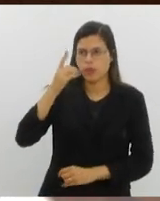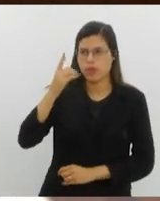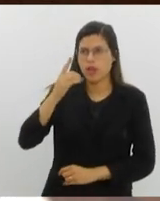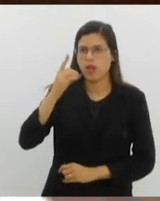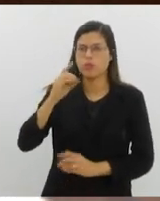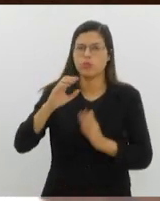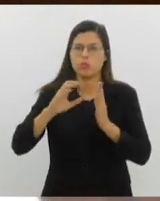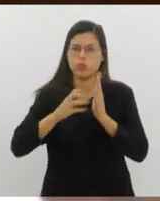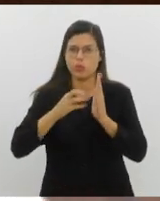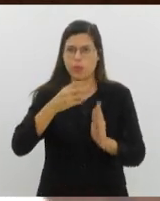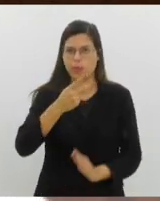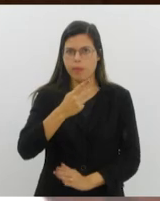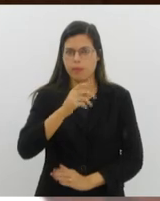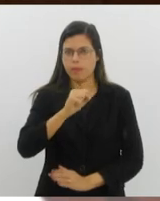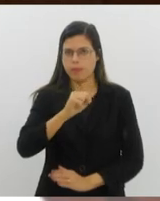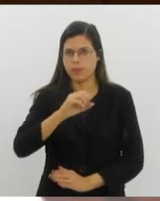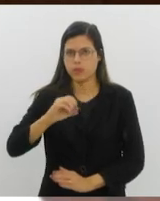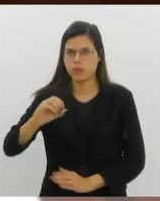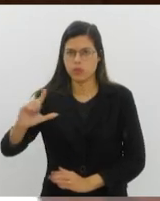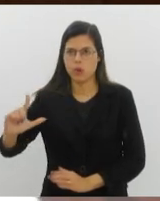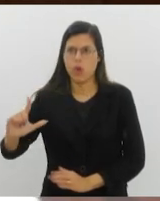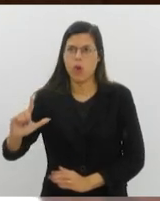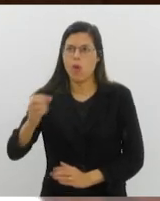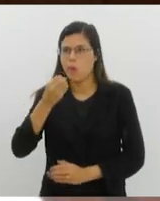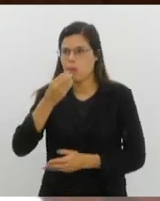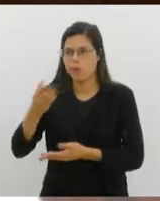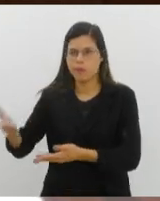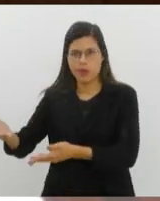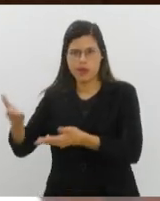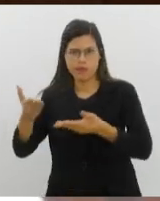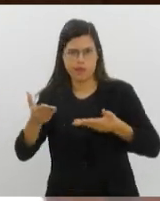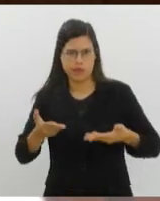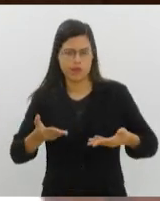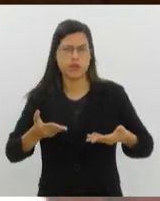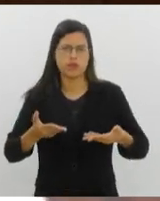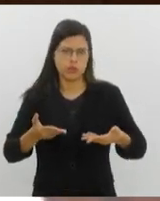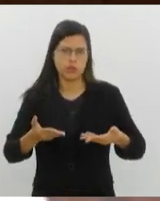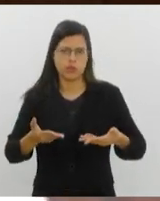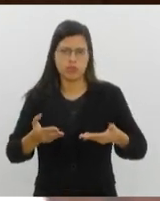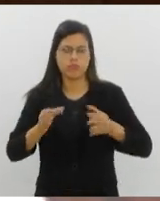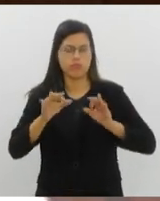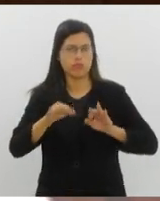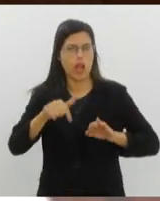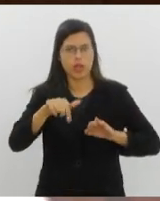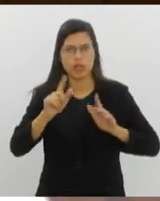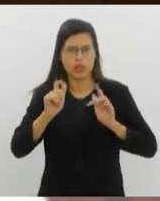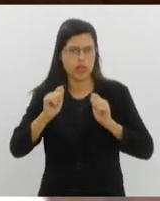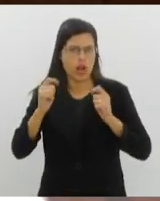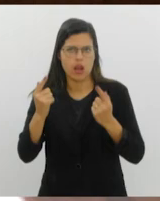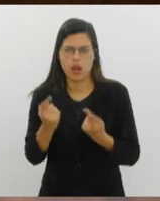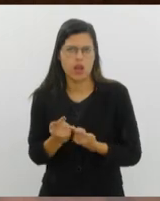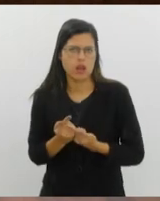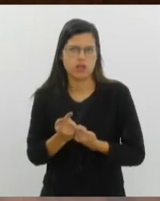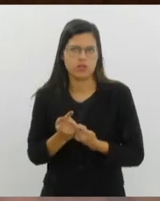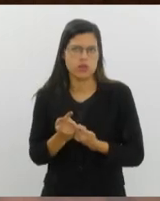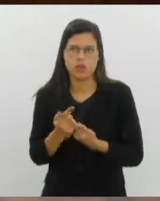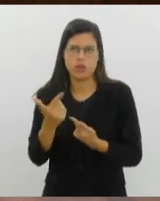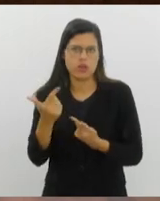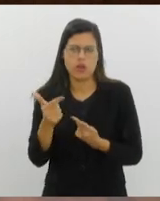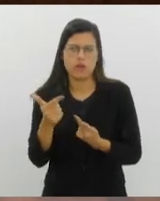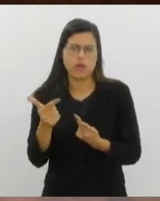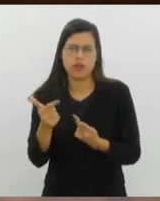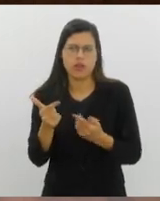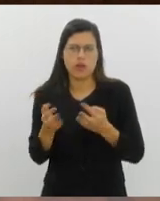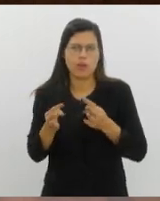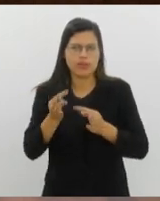do Povo, dentro do Congresso Nacional. Seja bem-vindo, Gabriel. Tenha certeza que nessa casa você não vai receber um tratamento